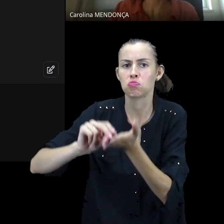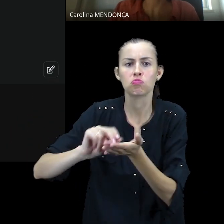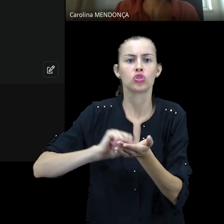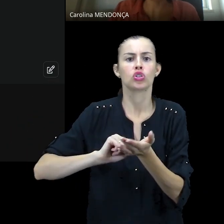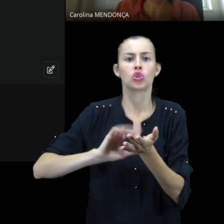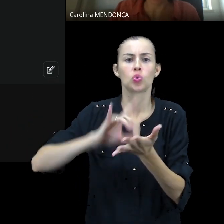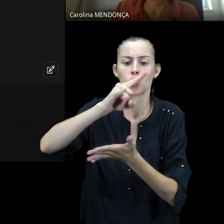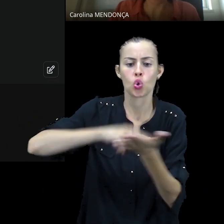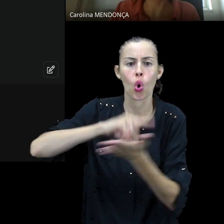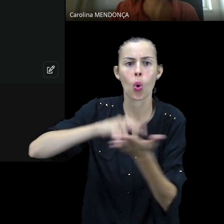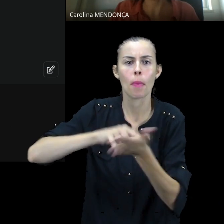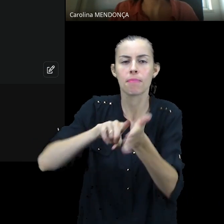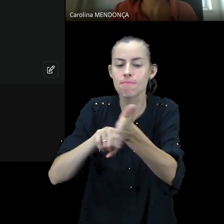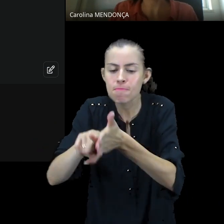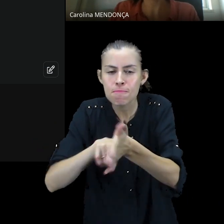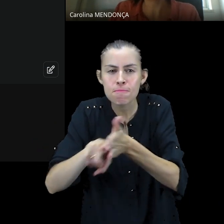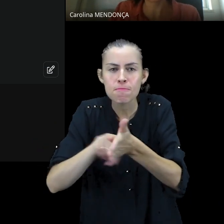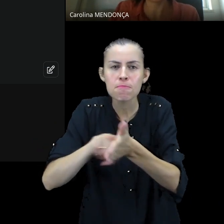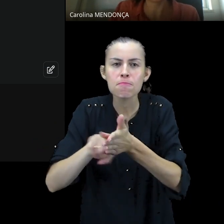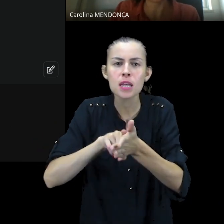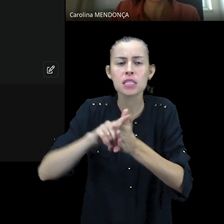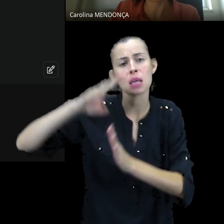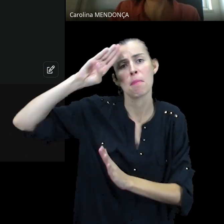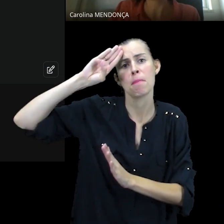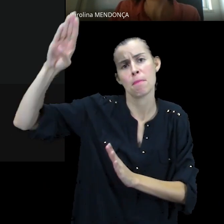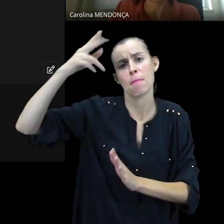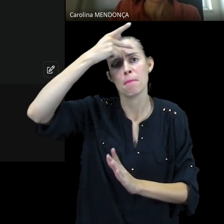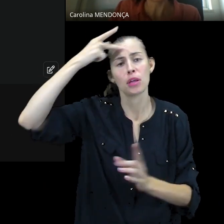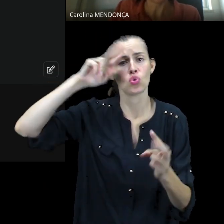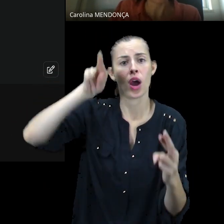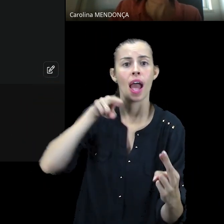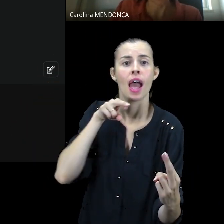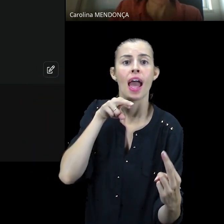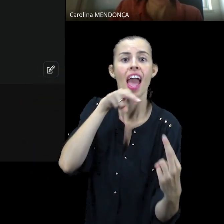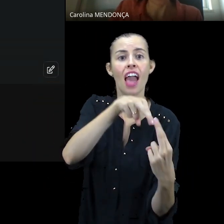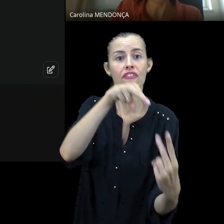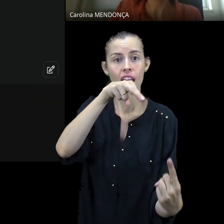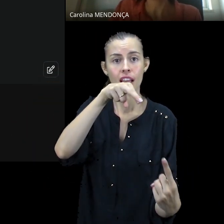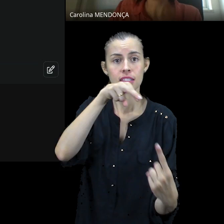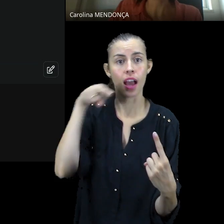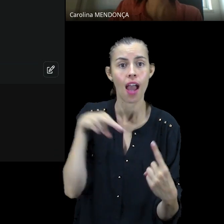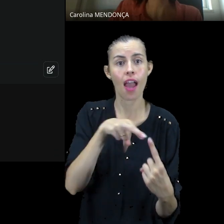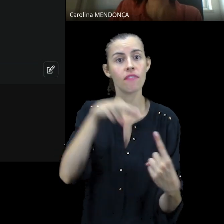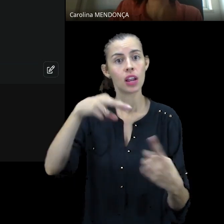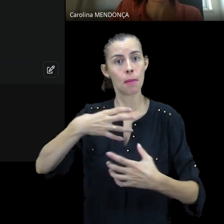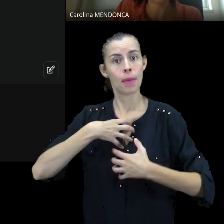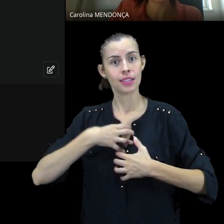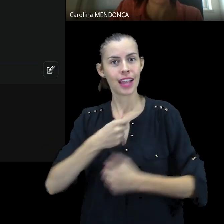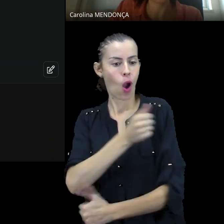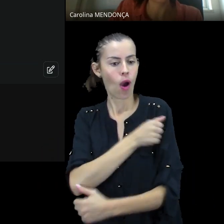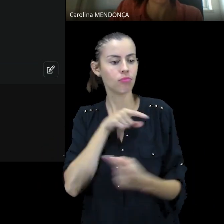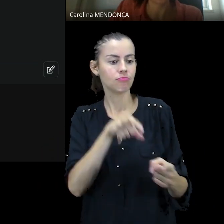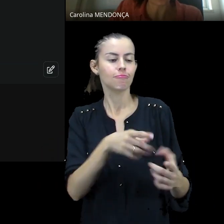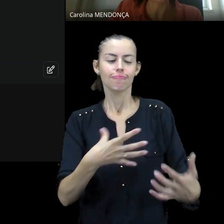Aí a gente também fez, na resolução sobre a formação para a cidadania, uma lista sugestiva